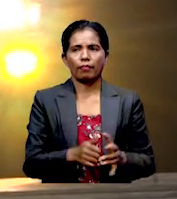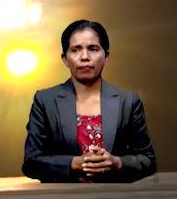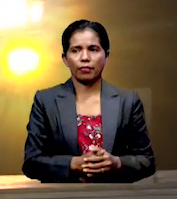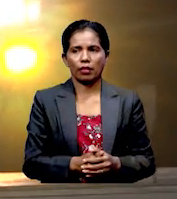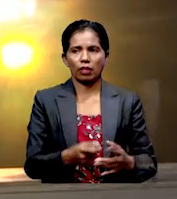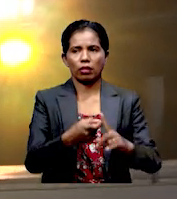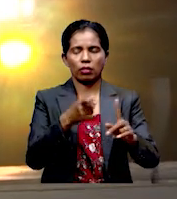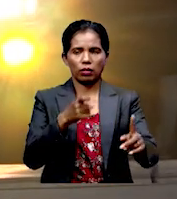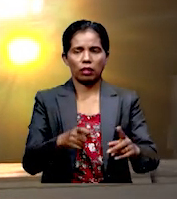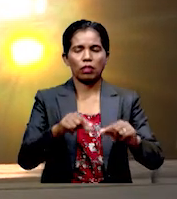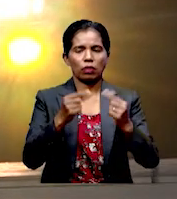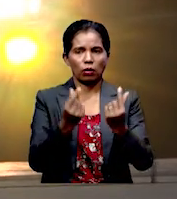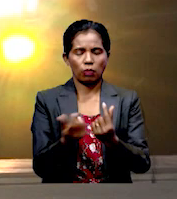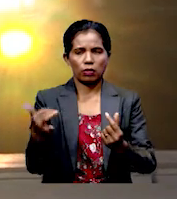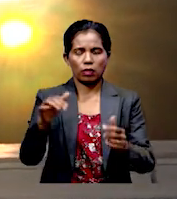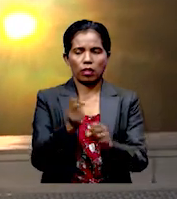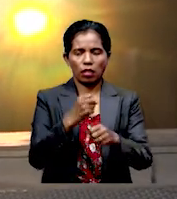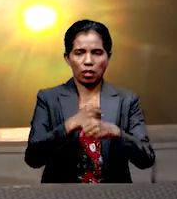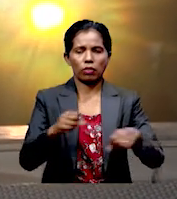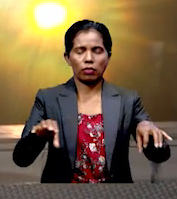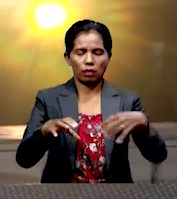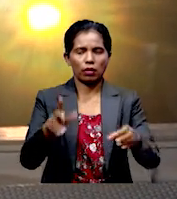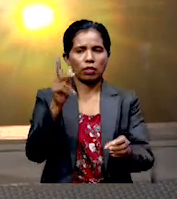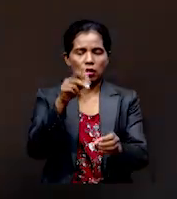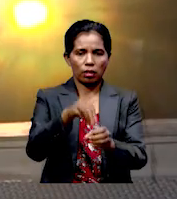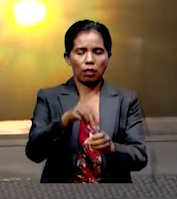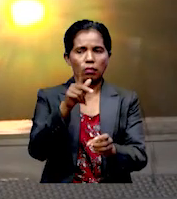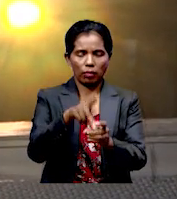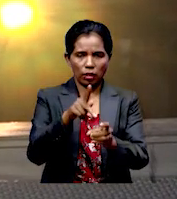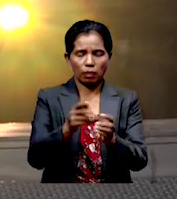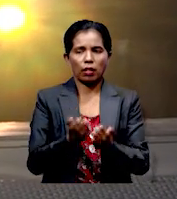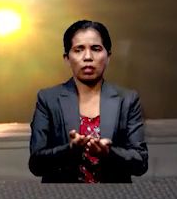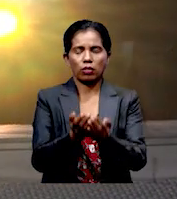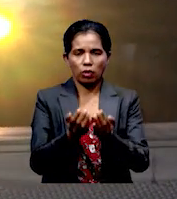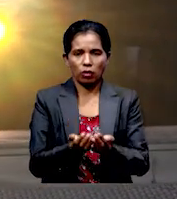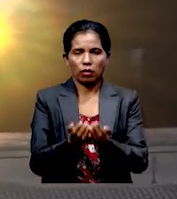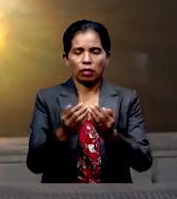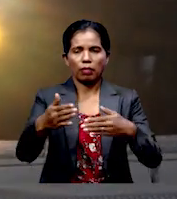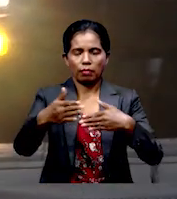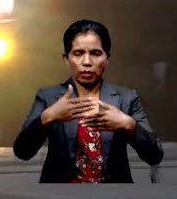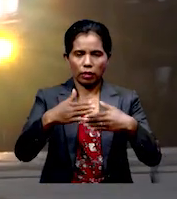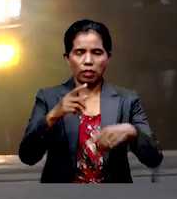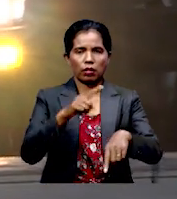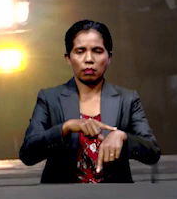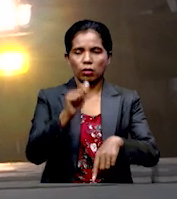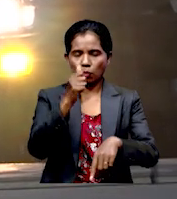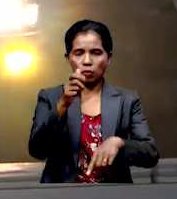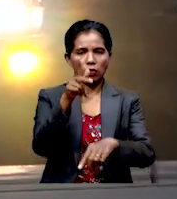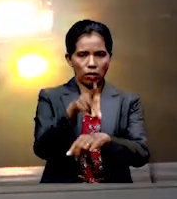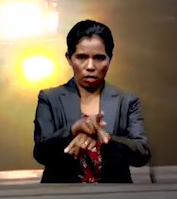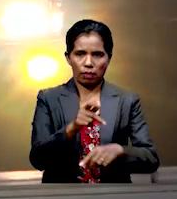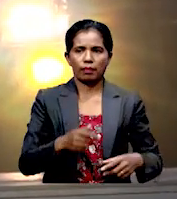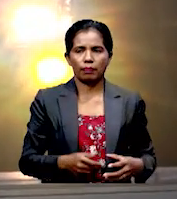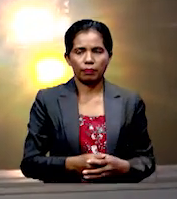o passageiro, equipa Sira, ralo esforço no ense combustível barão, no ro arranca fale, besiktuku sanulukalan.